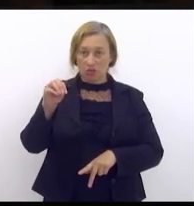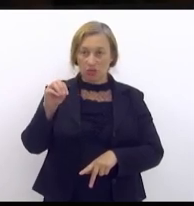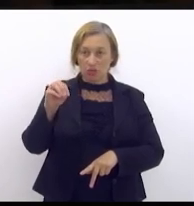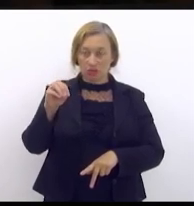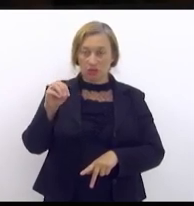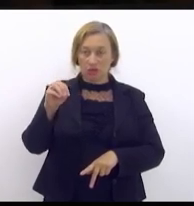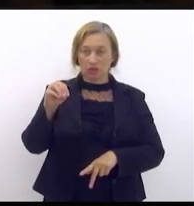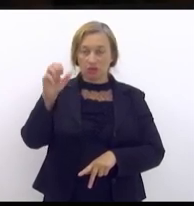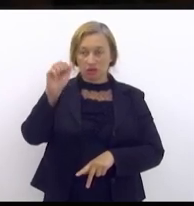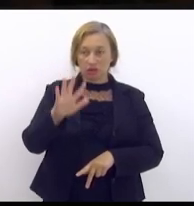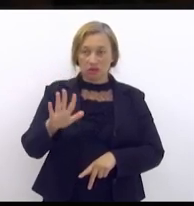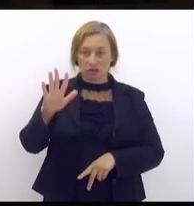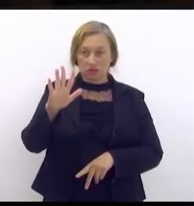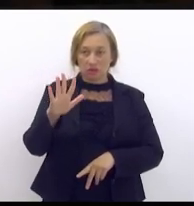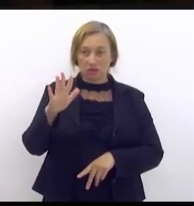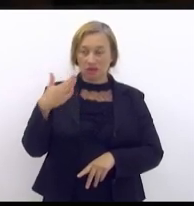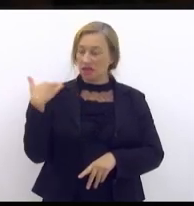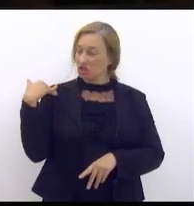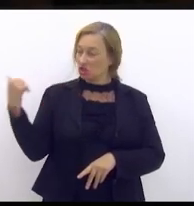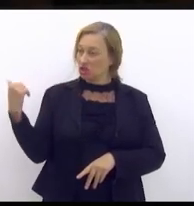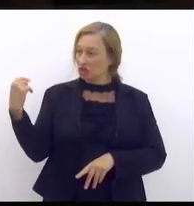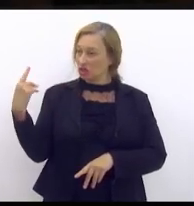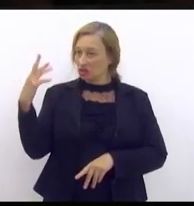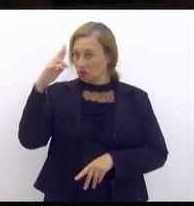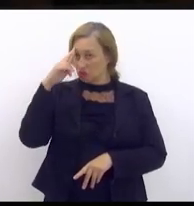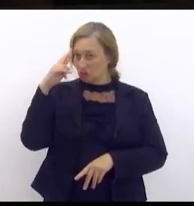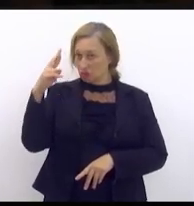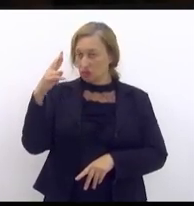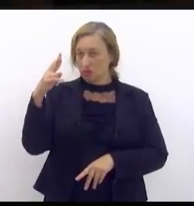à direita de Vossa Excelência.